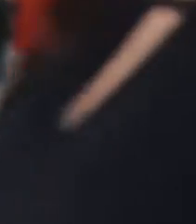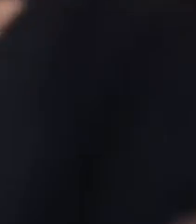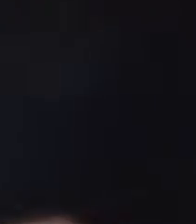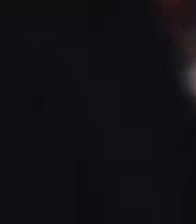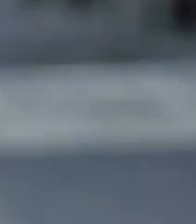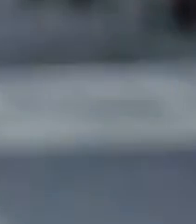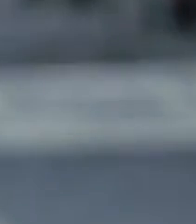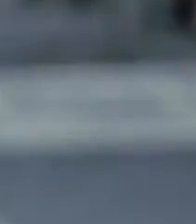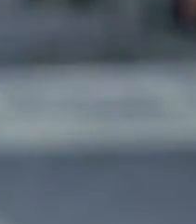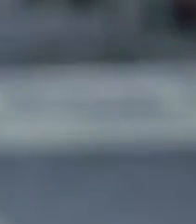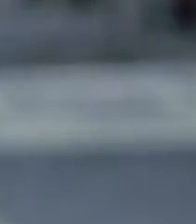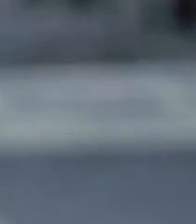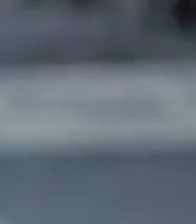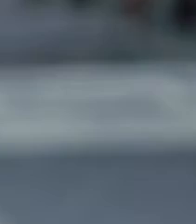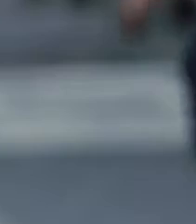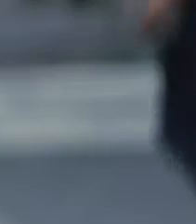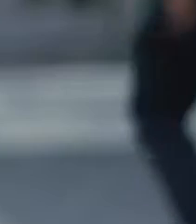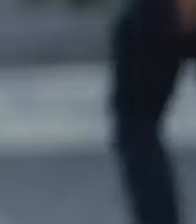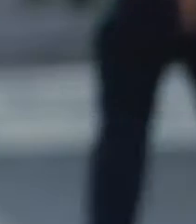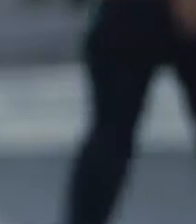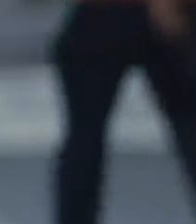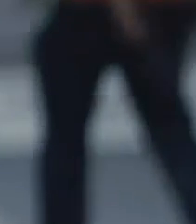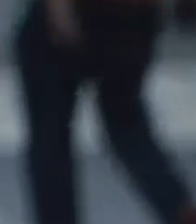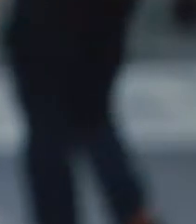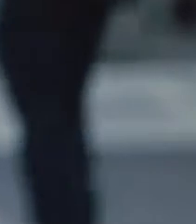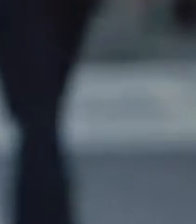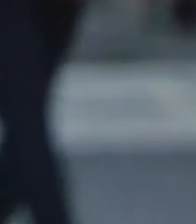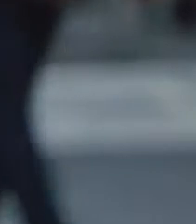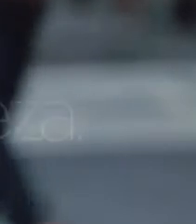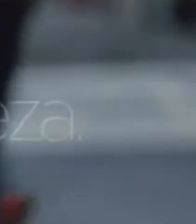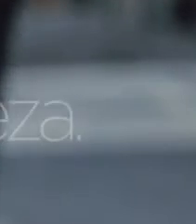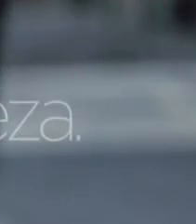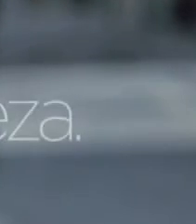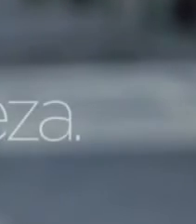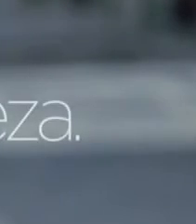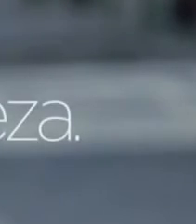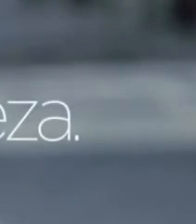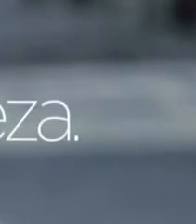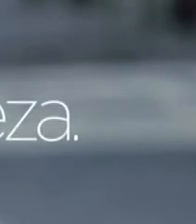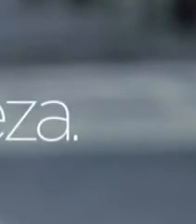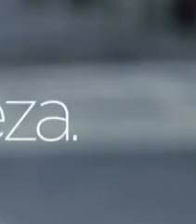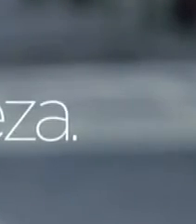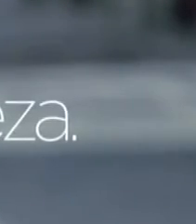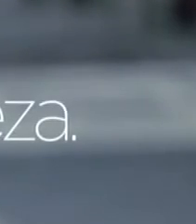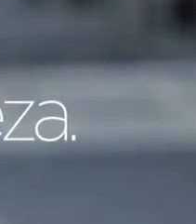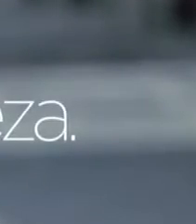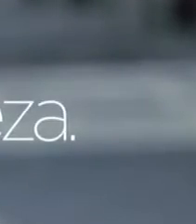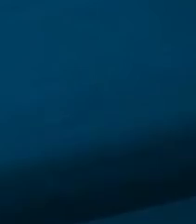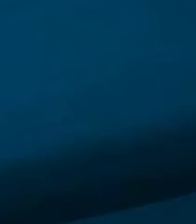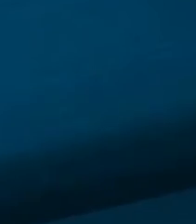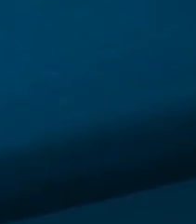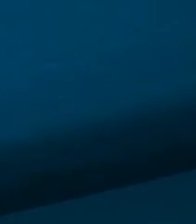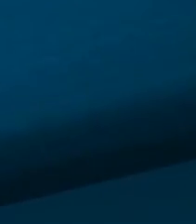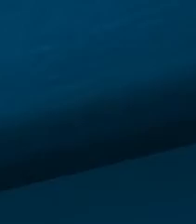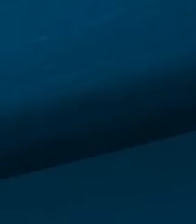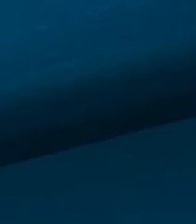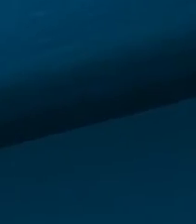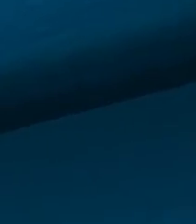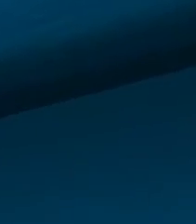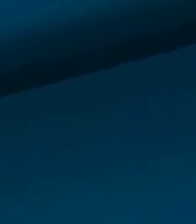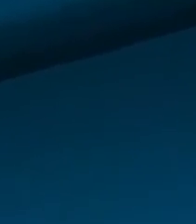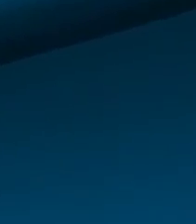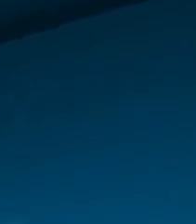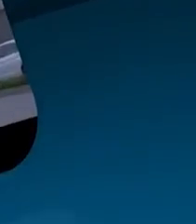da nossa gente. Câmara Municipal de Fortaleza. Nossa voz, nossa fortaleza.